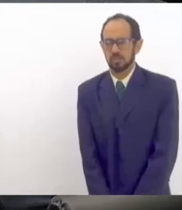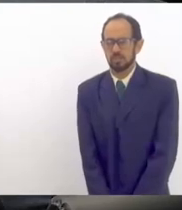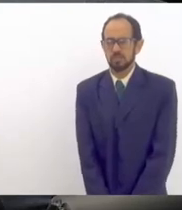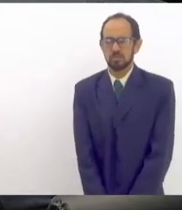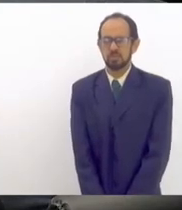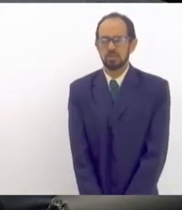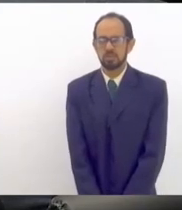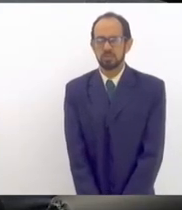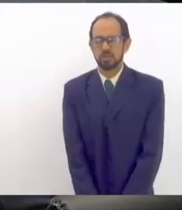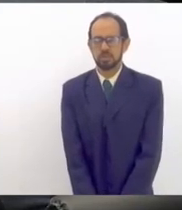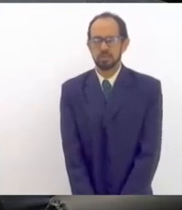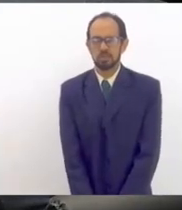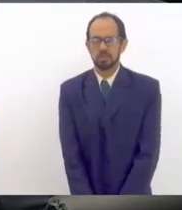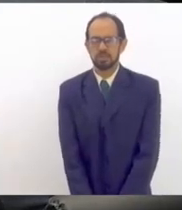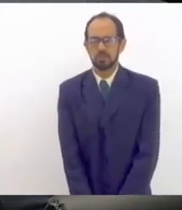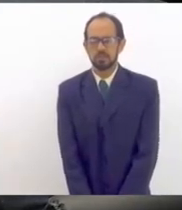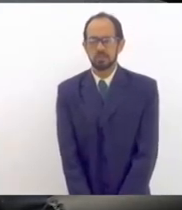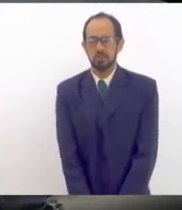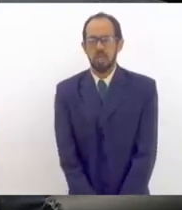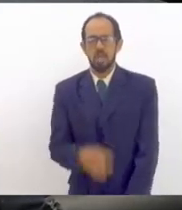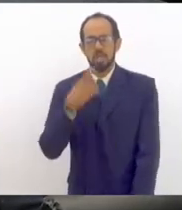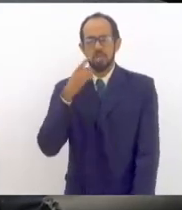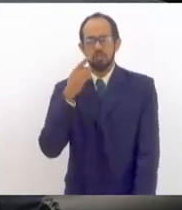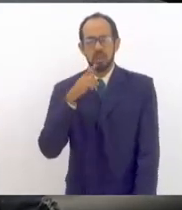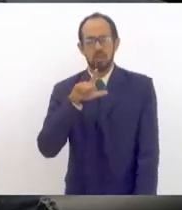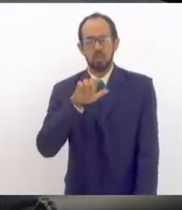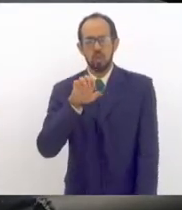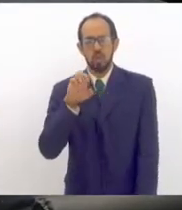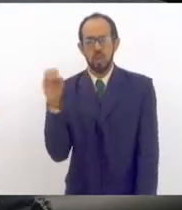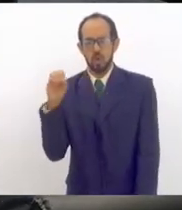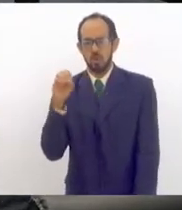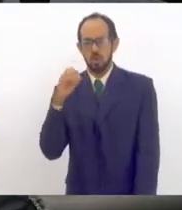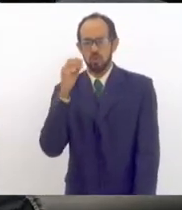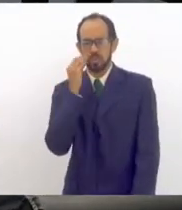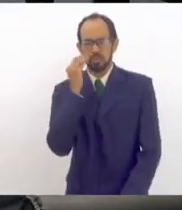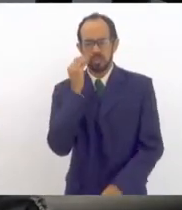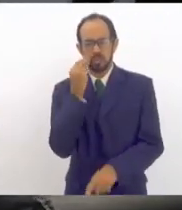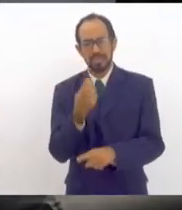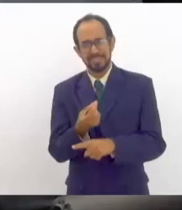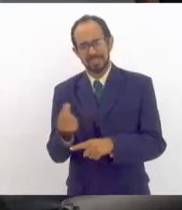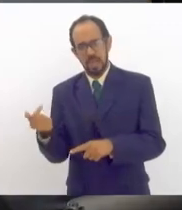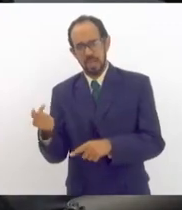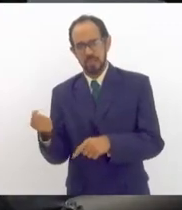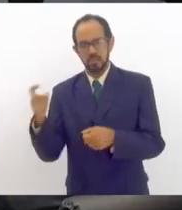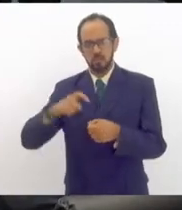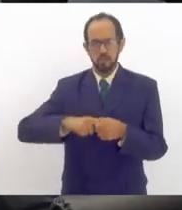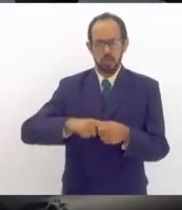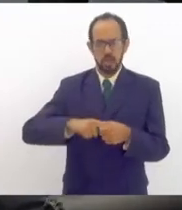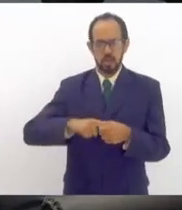deputado Léo sai do sistema e entra novamente vê se vossa excelência